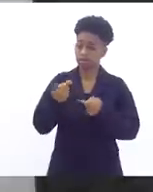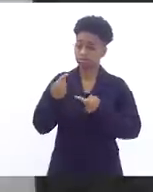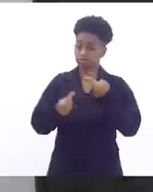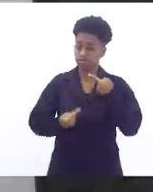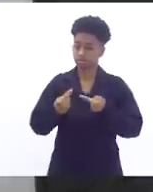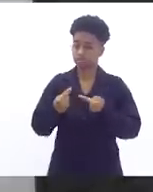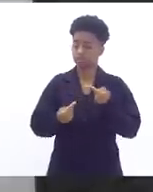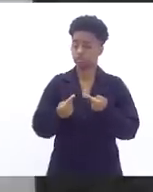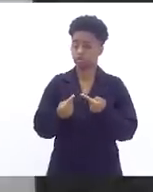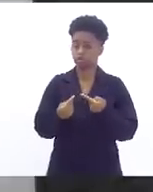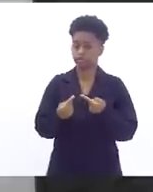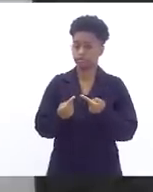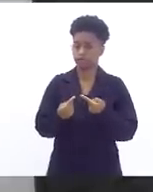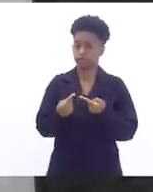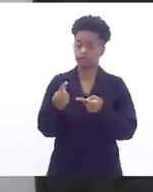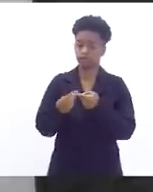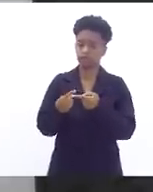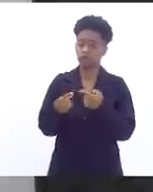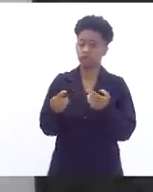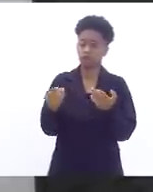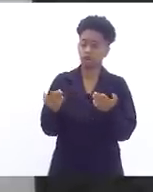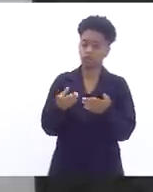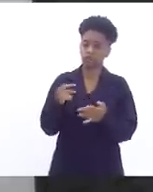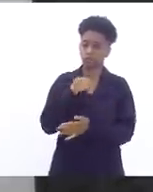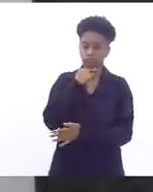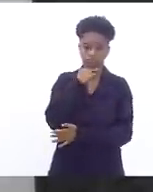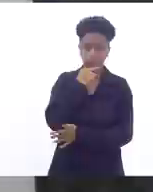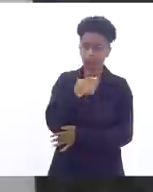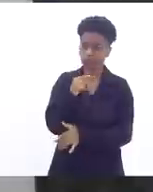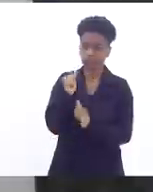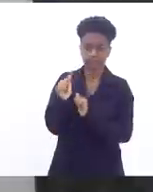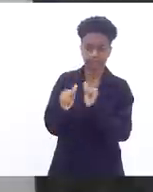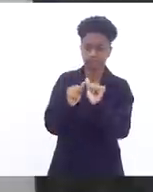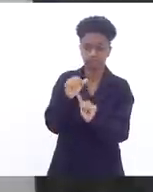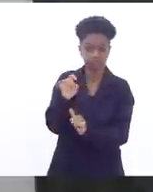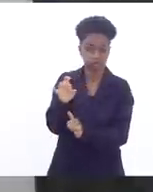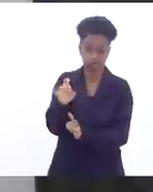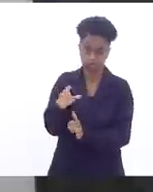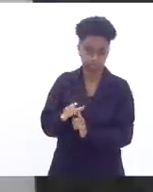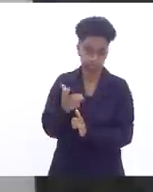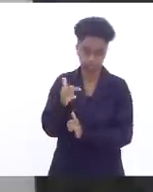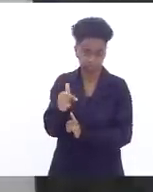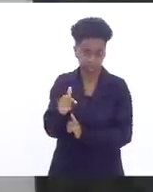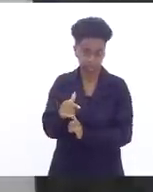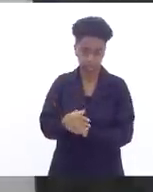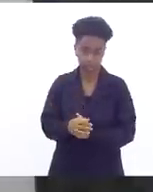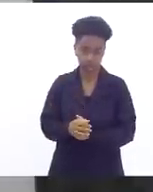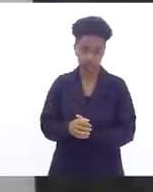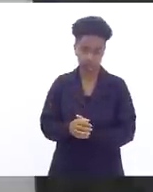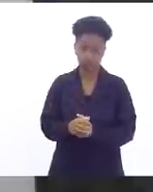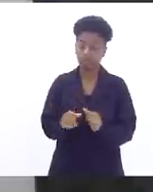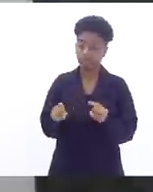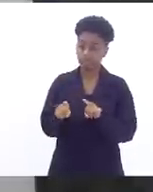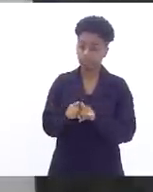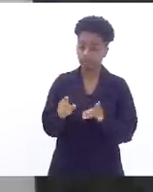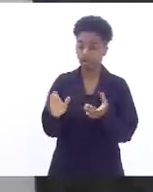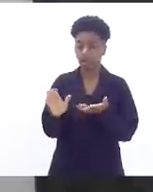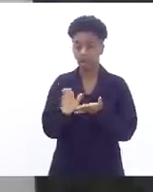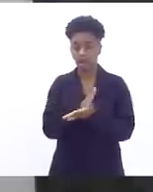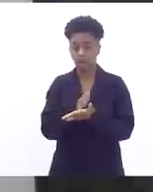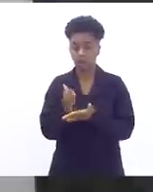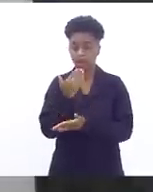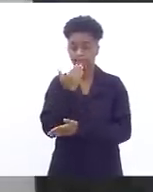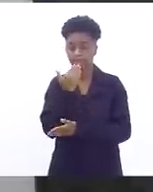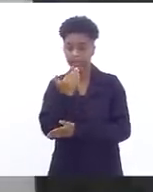hoje ter autorização atualização automática E tem alguns pedidos que os